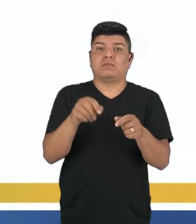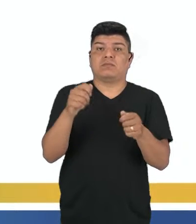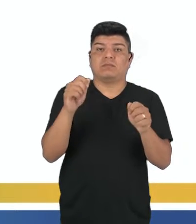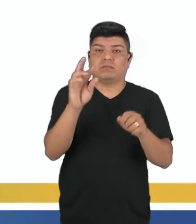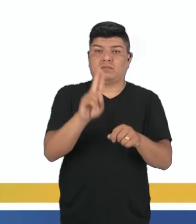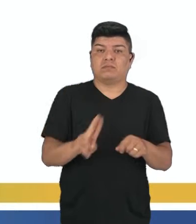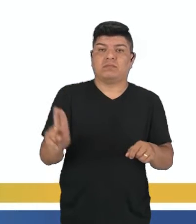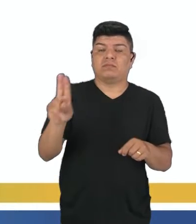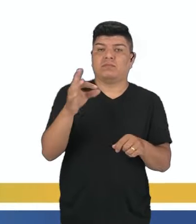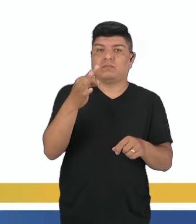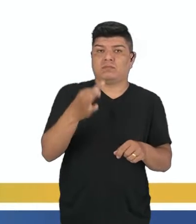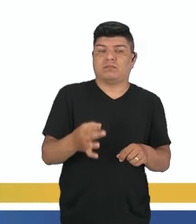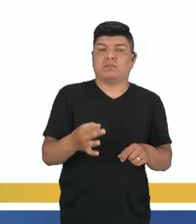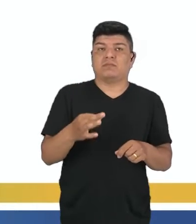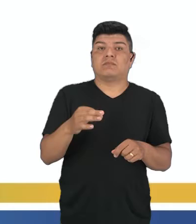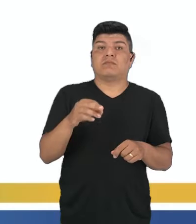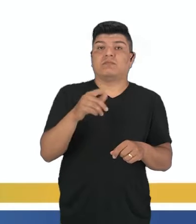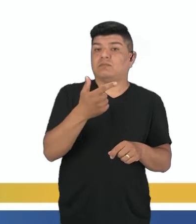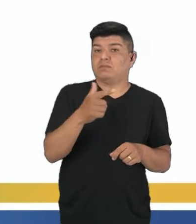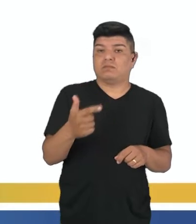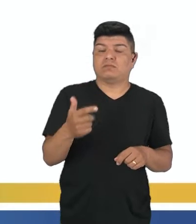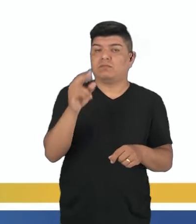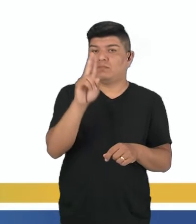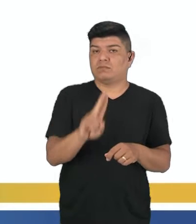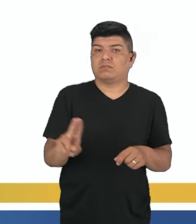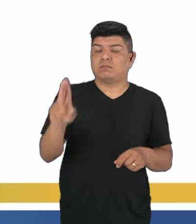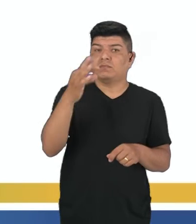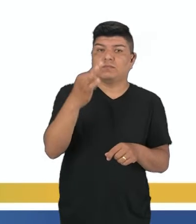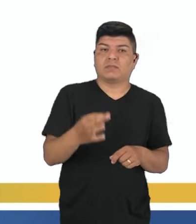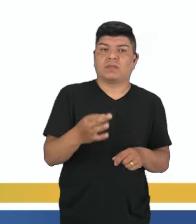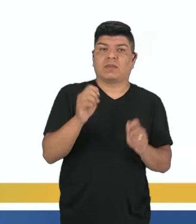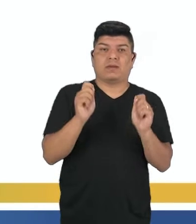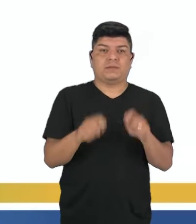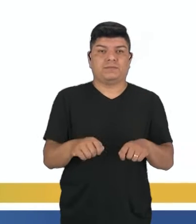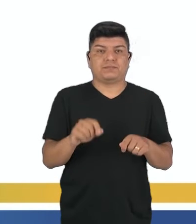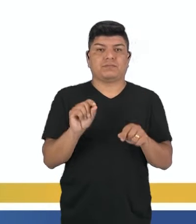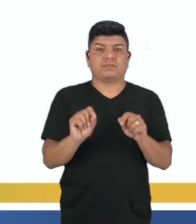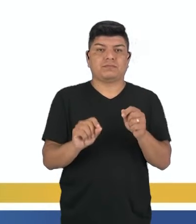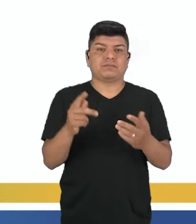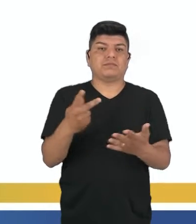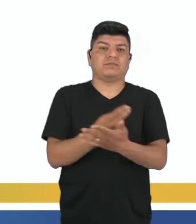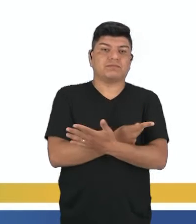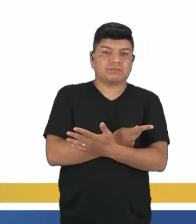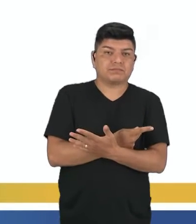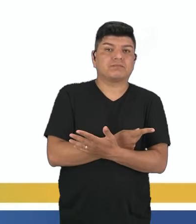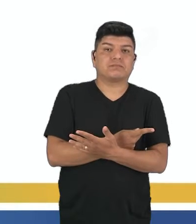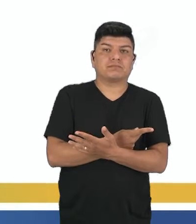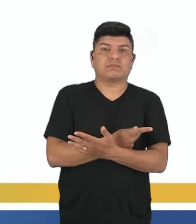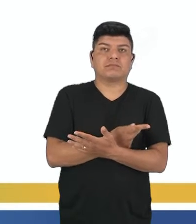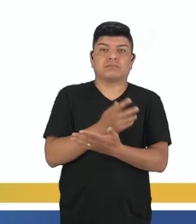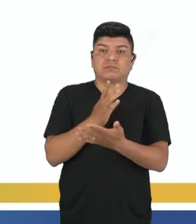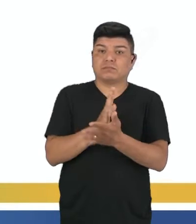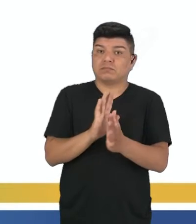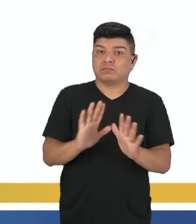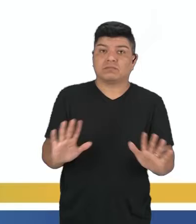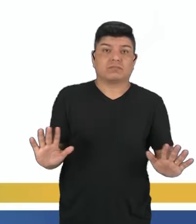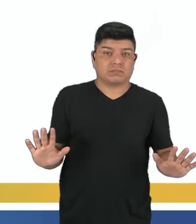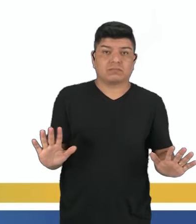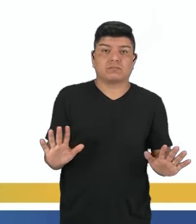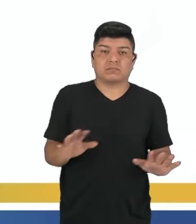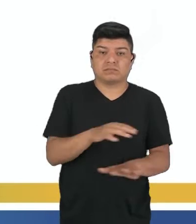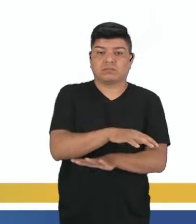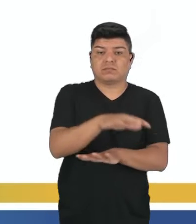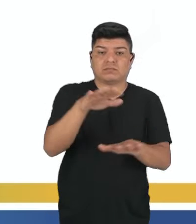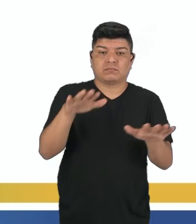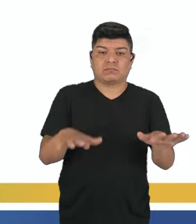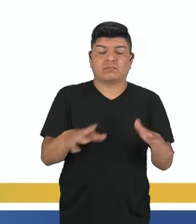adequada. Quando eles não são utilizados de maneira adequada, pode ocorrer a extinção daquele bioma e, com